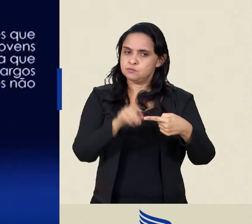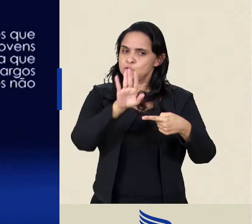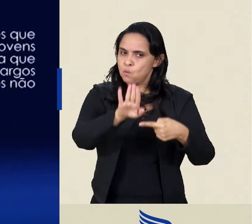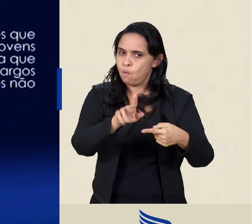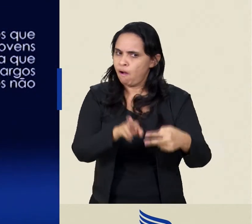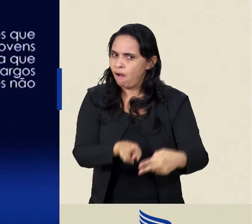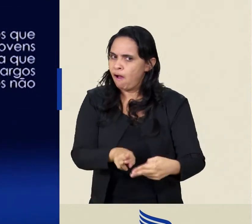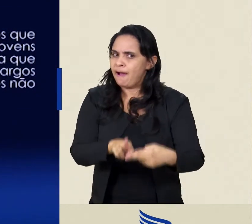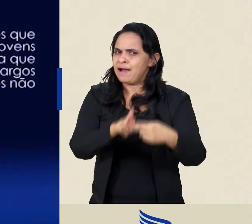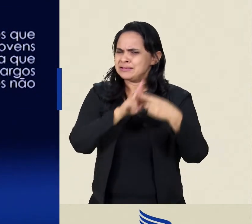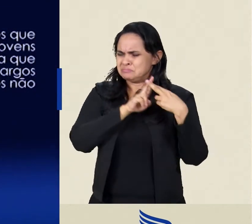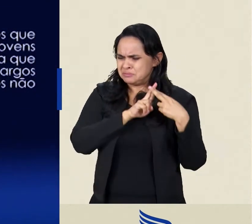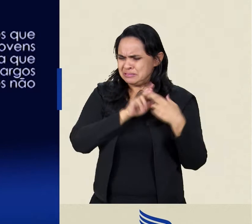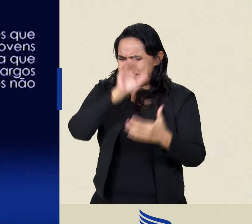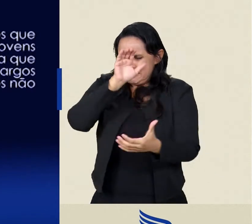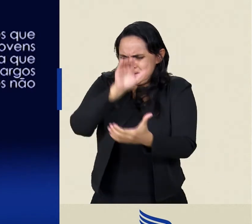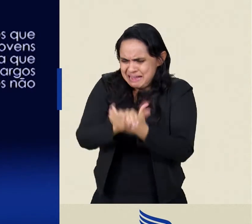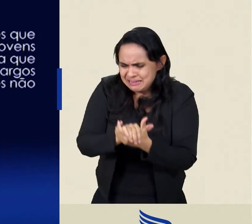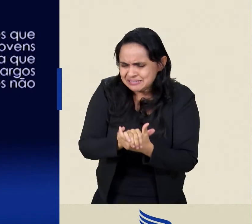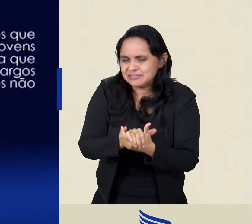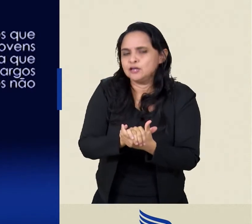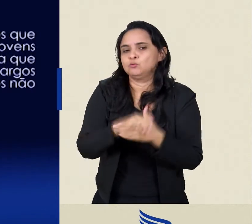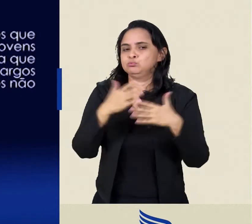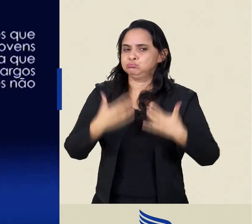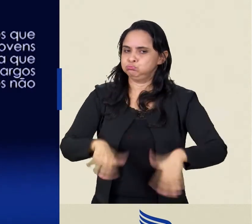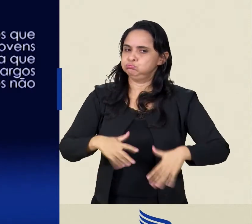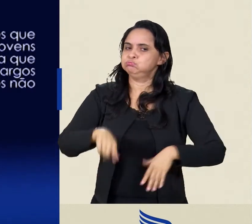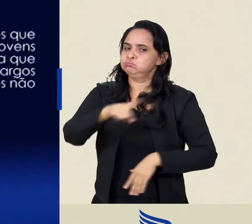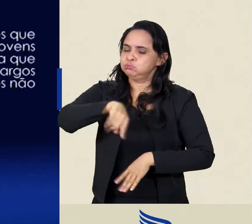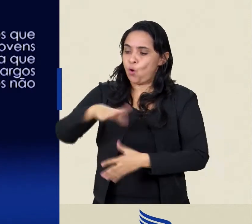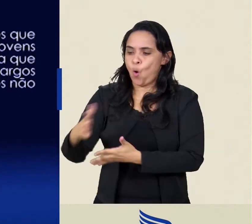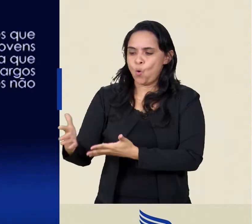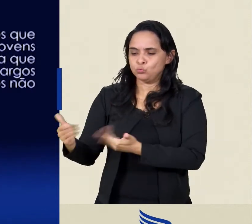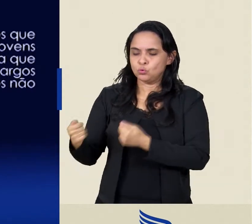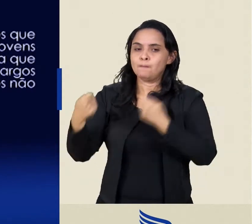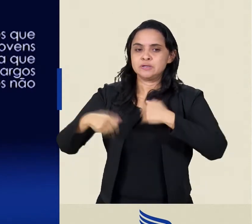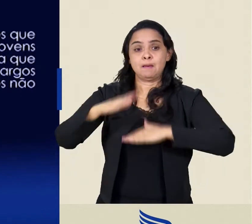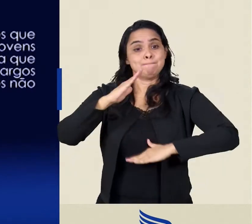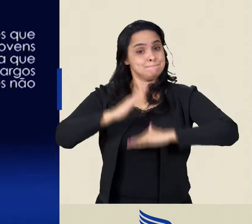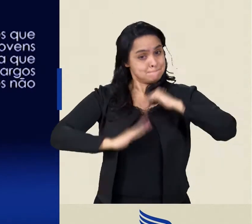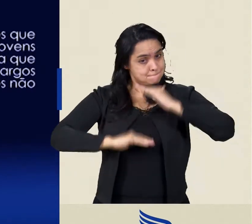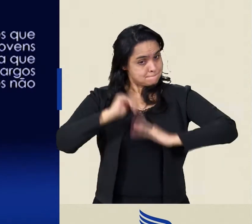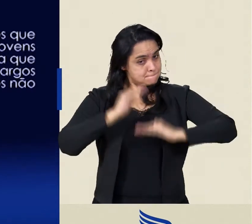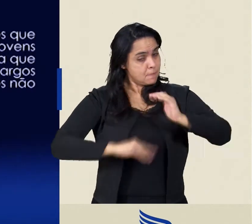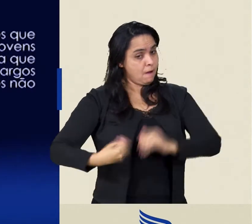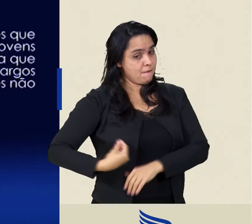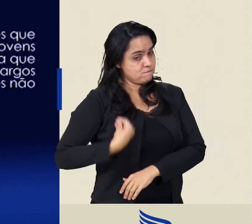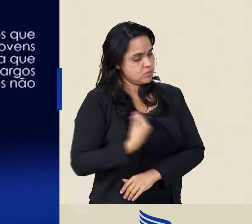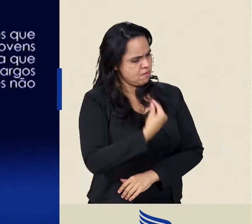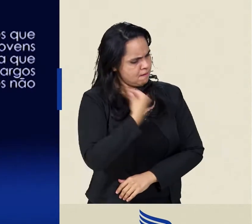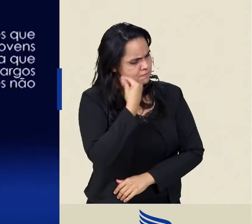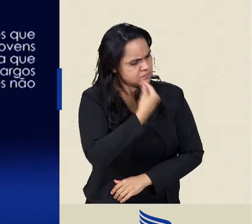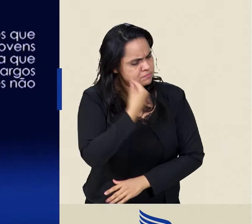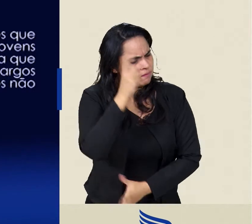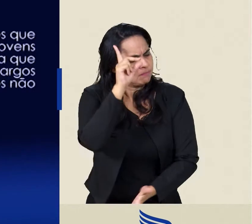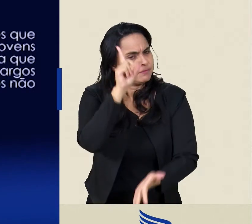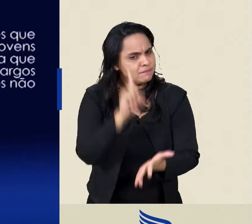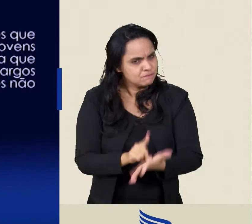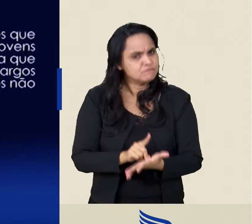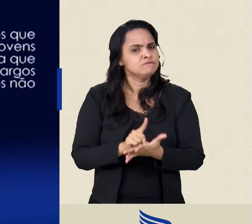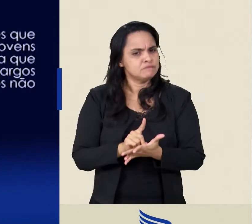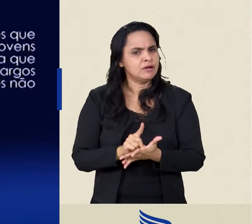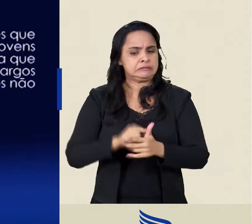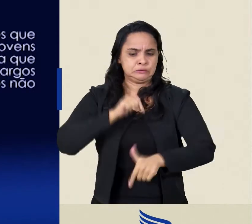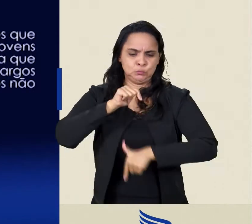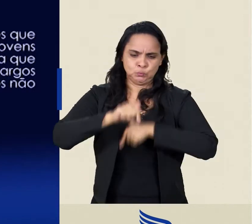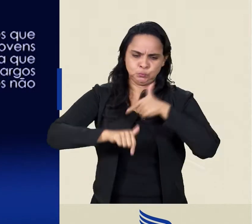que o casamento envolve, devem os jovens ter na vida prática uma experiência que os prepare para os deveres e